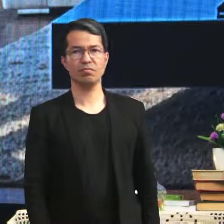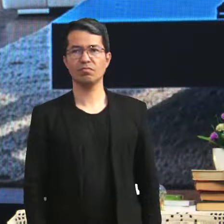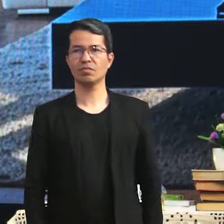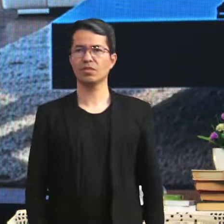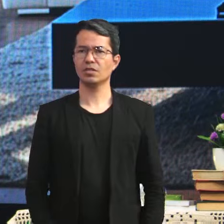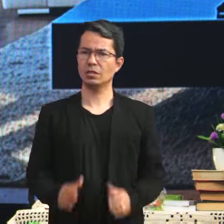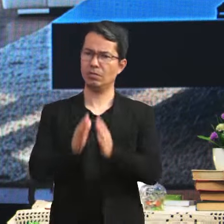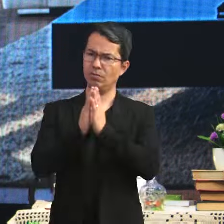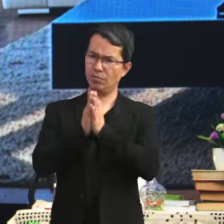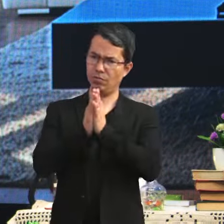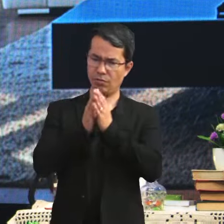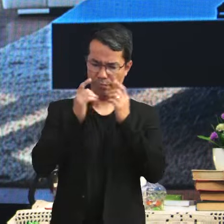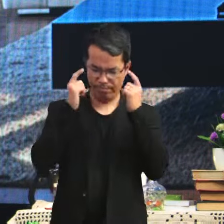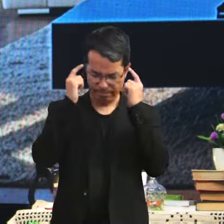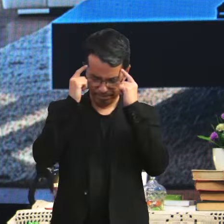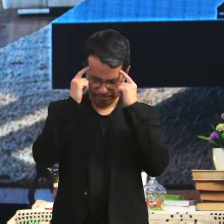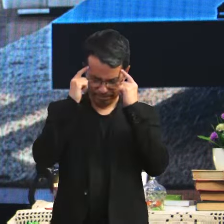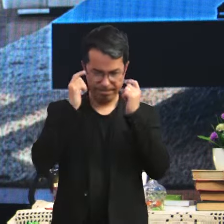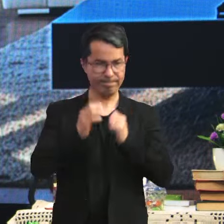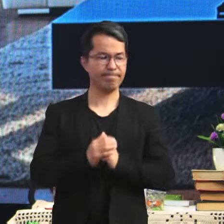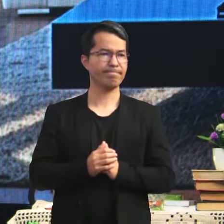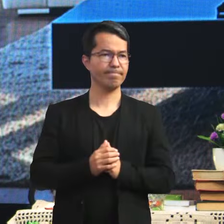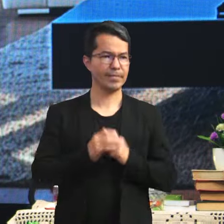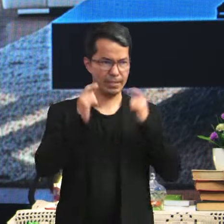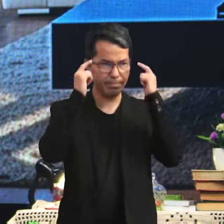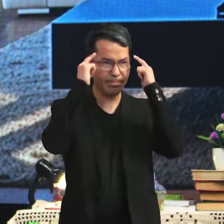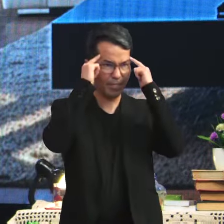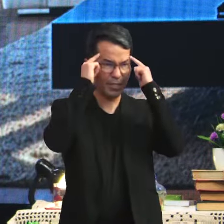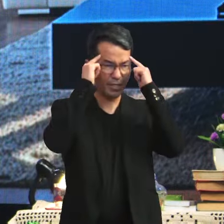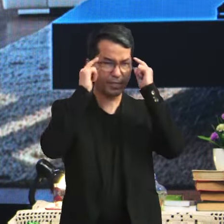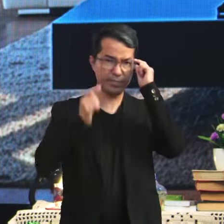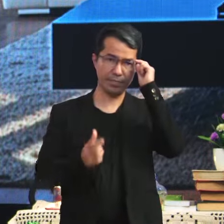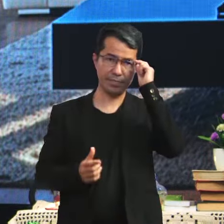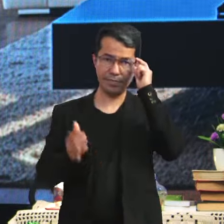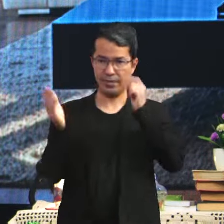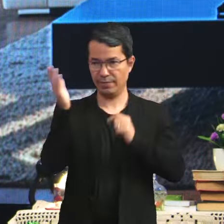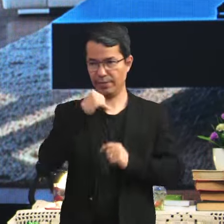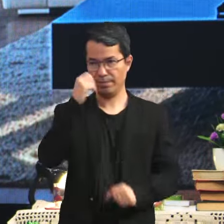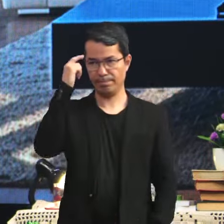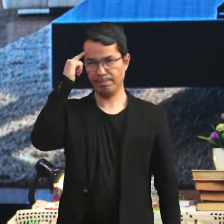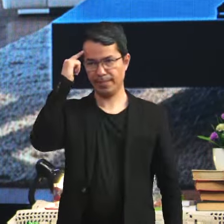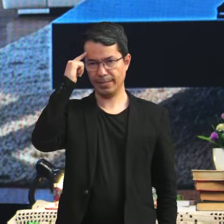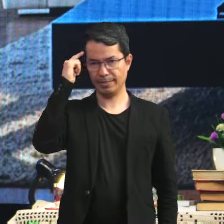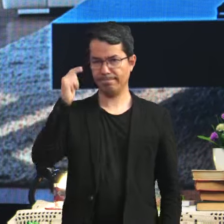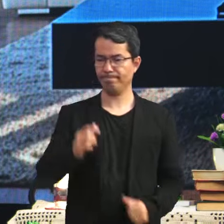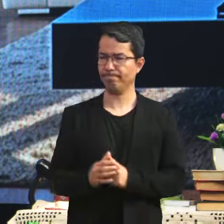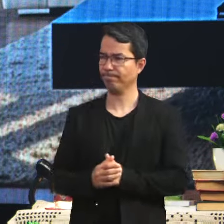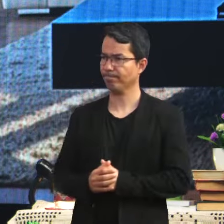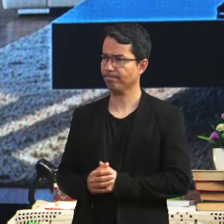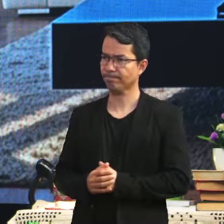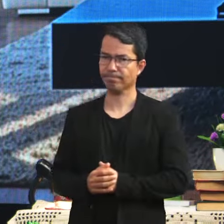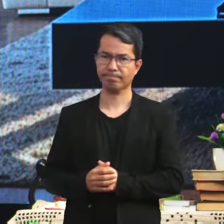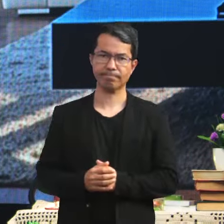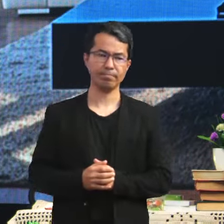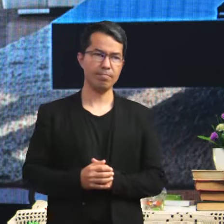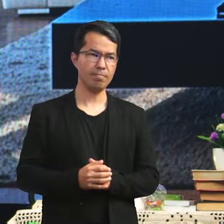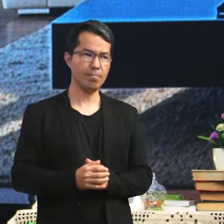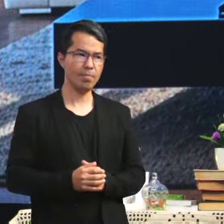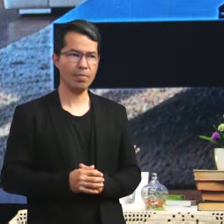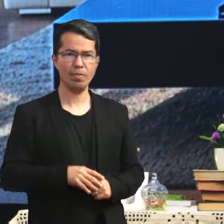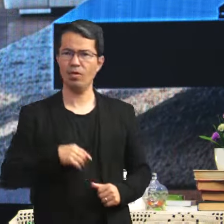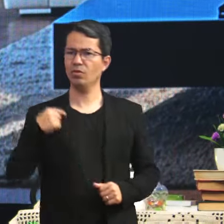Então fech os nossos olhos agora e vamos inclinar rostro tamb inclinemos as nossas